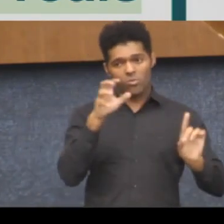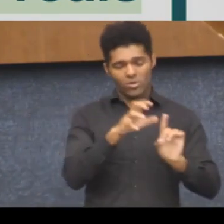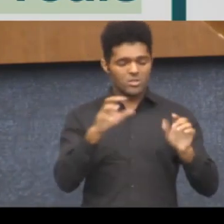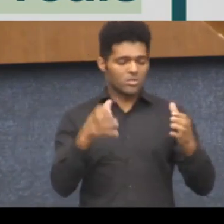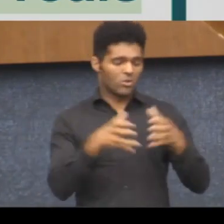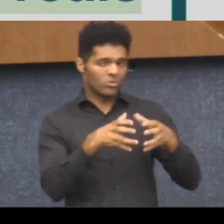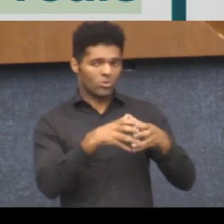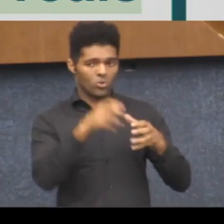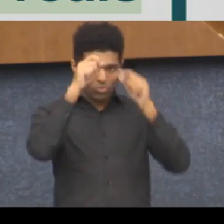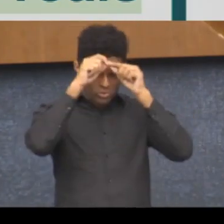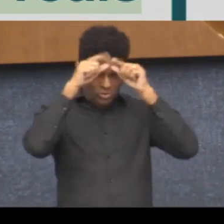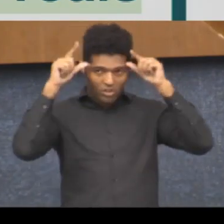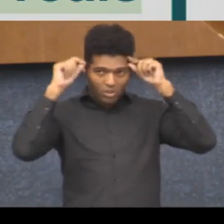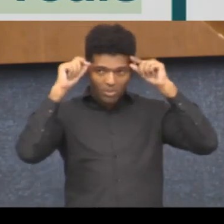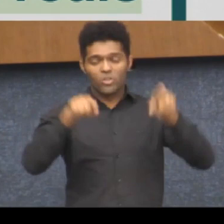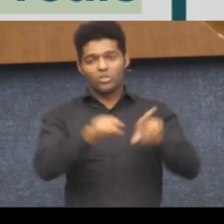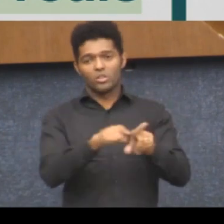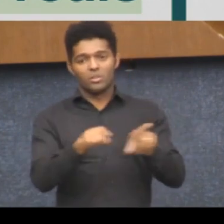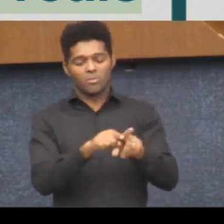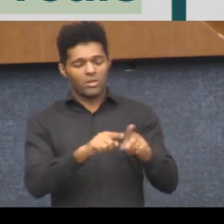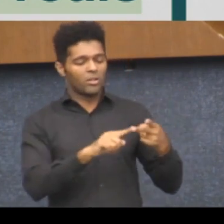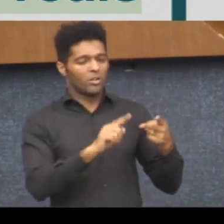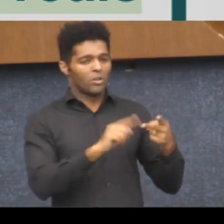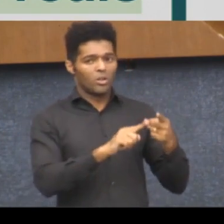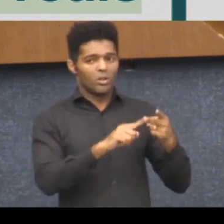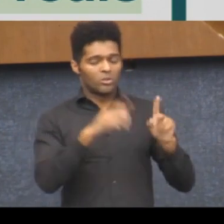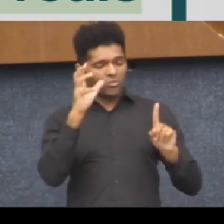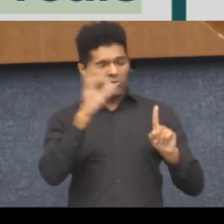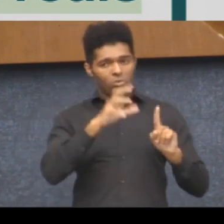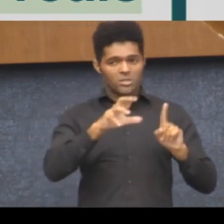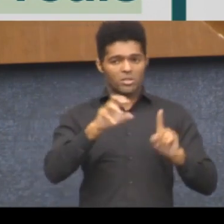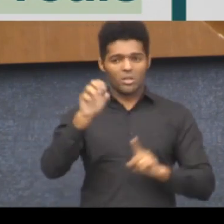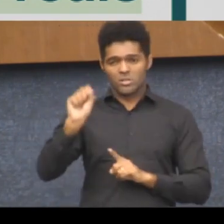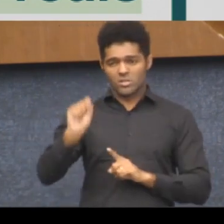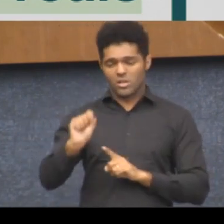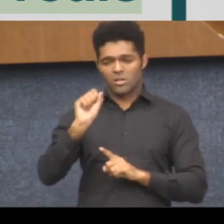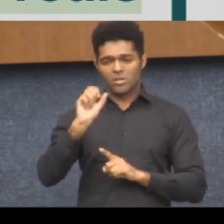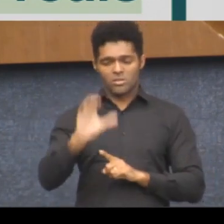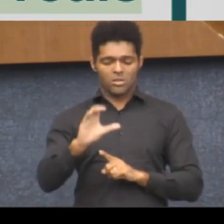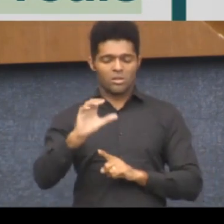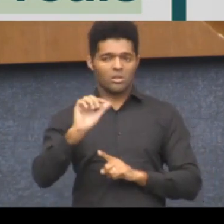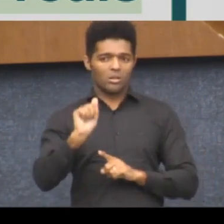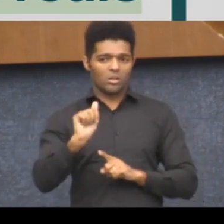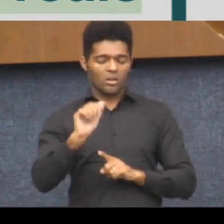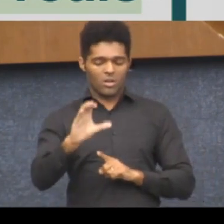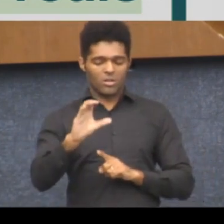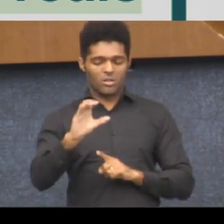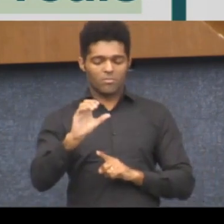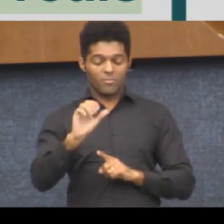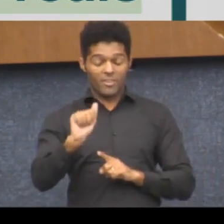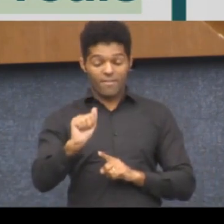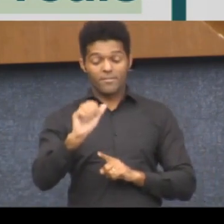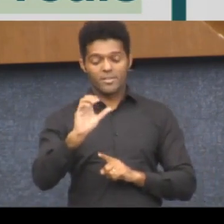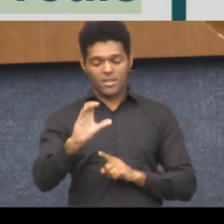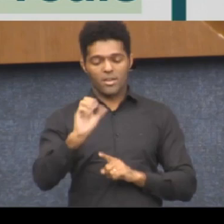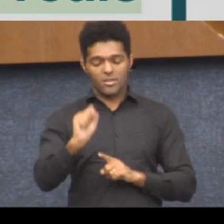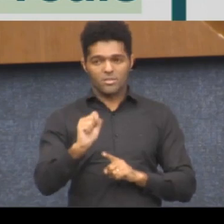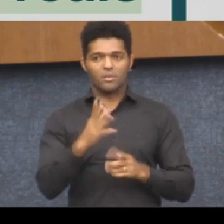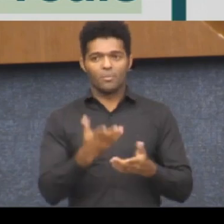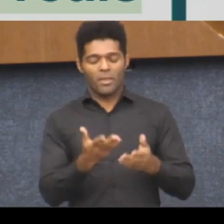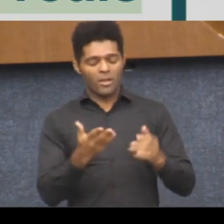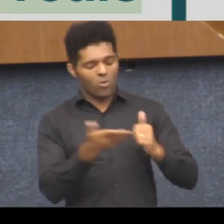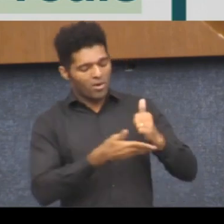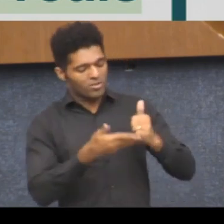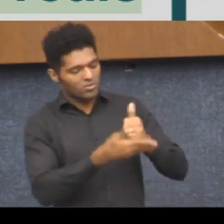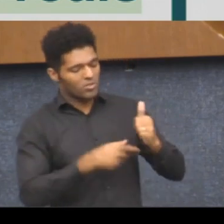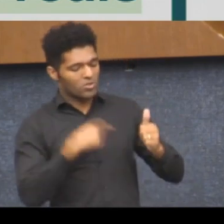das enfermeiras, até mesmo porque, né, Bruno, é nessa dinâmica que a gente vai conseguir, por exemplo, defender o NASF, por exemplo,